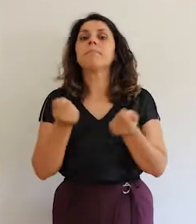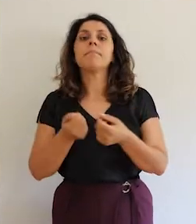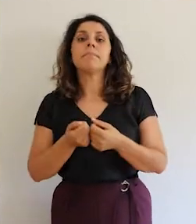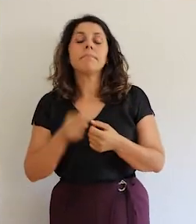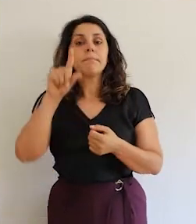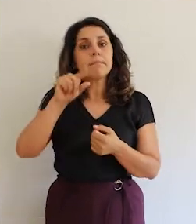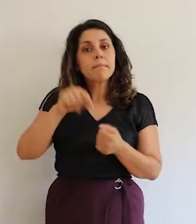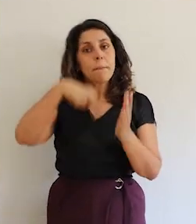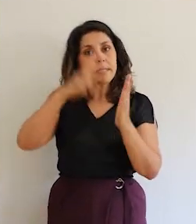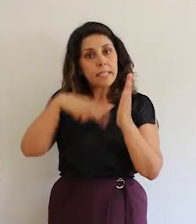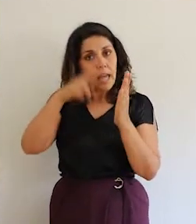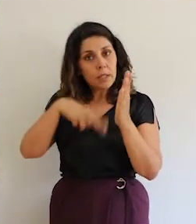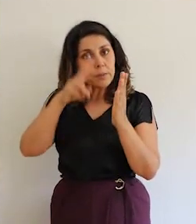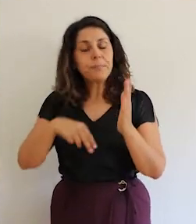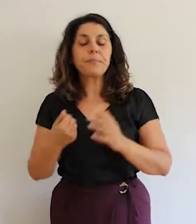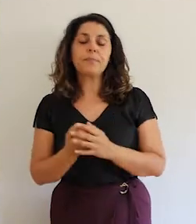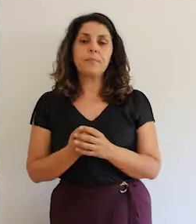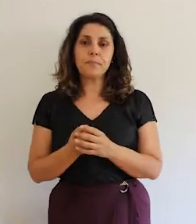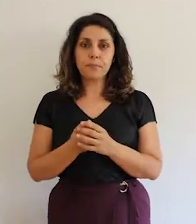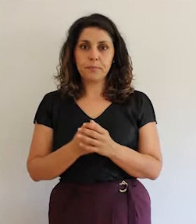pintarmos, pincéis